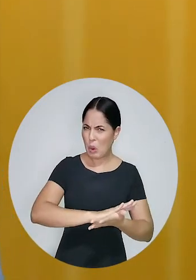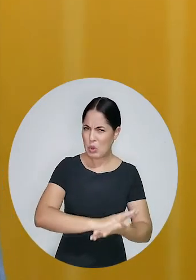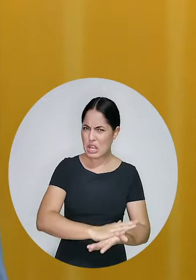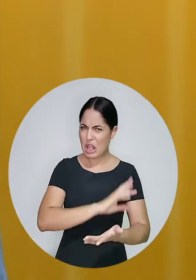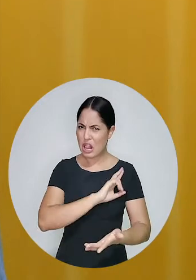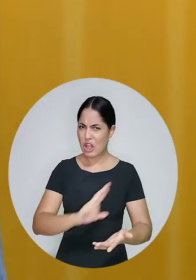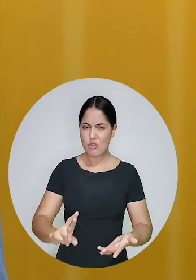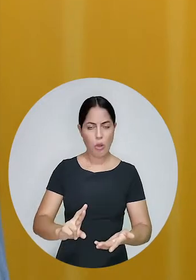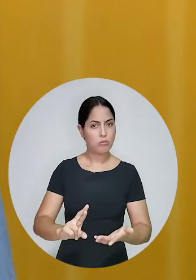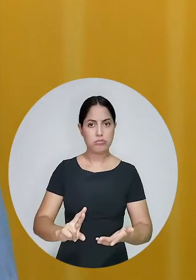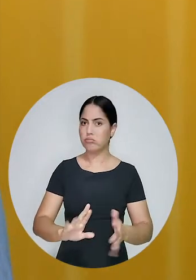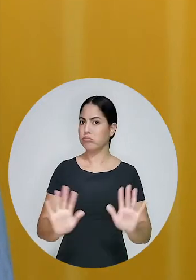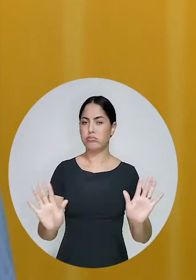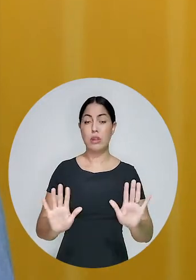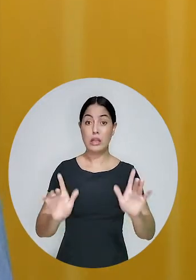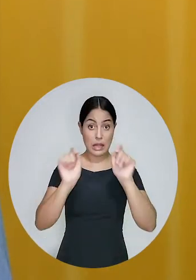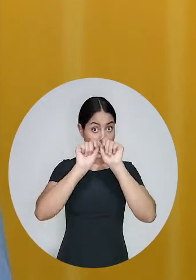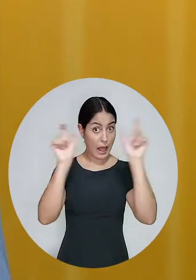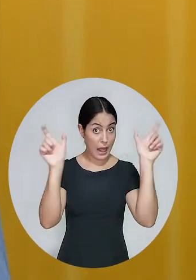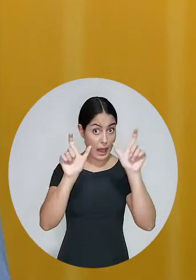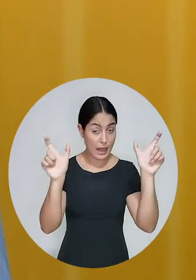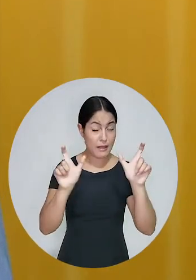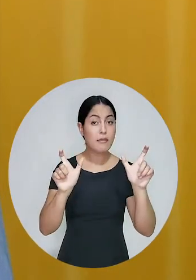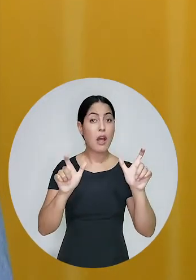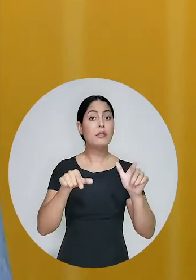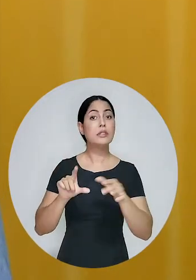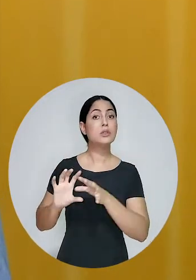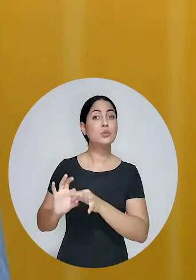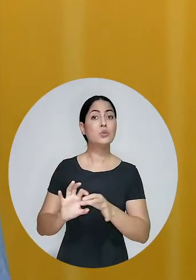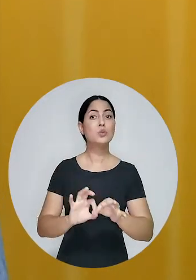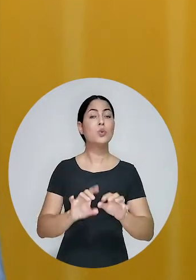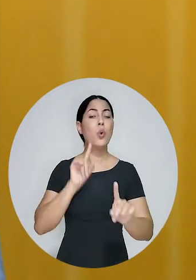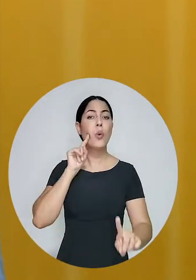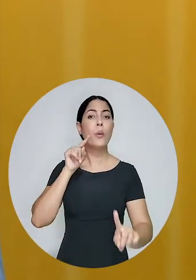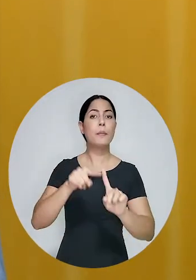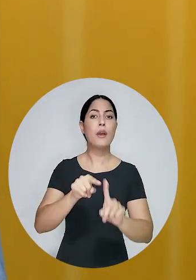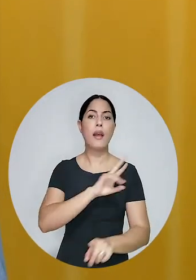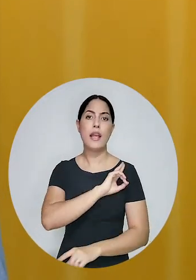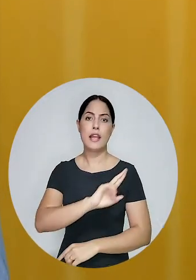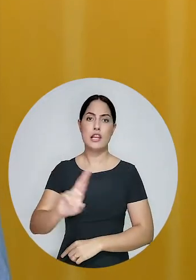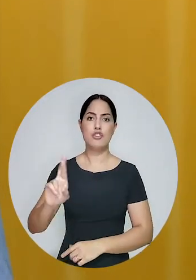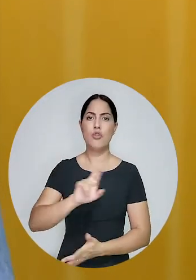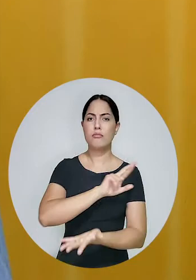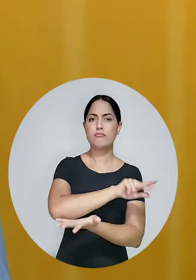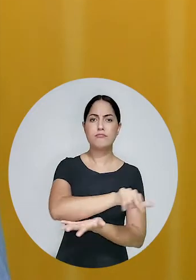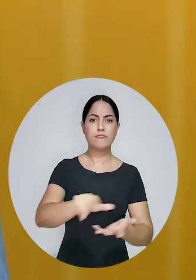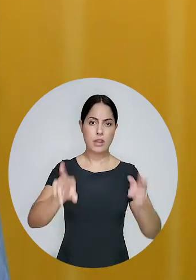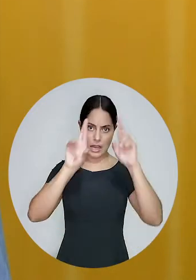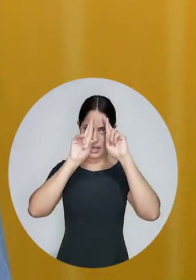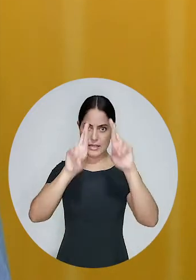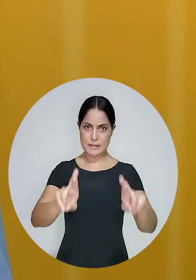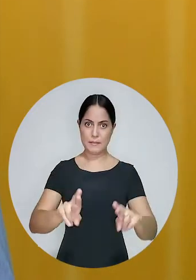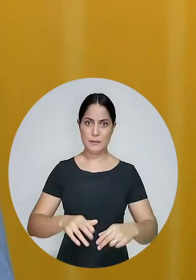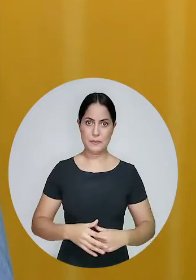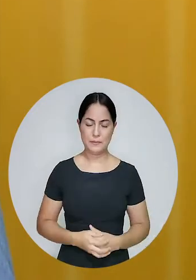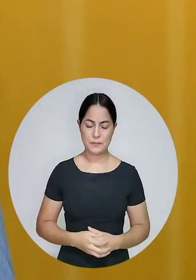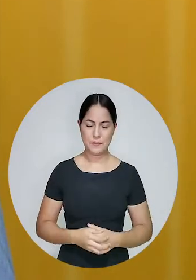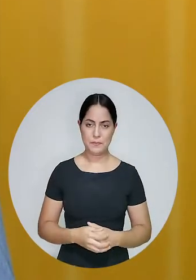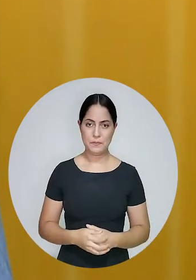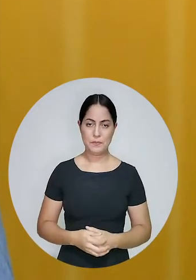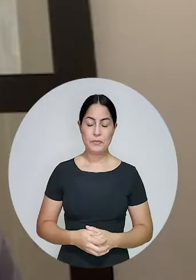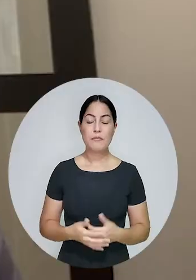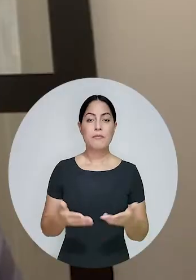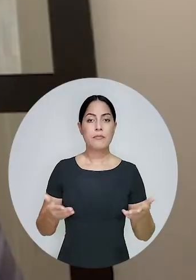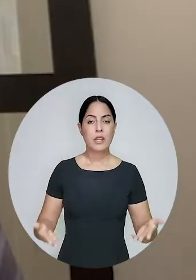da discriminação e do preconceito religioso, além de dar visibilidade à luta pelo respeito às